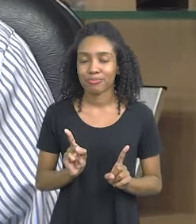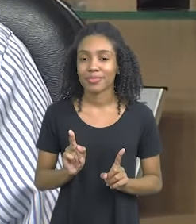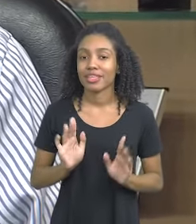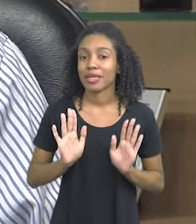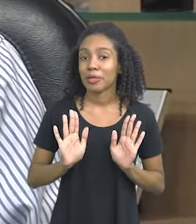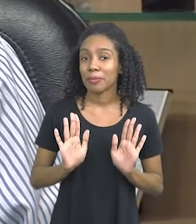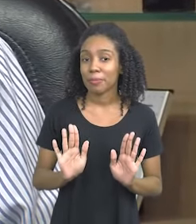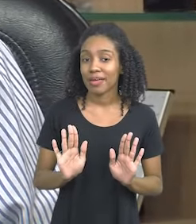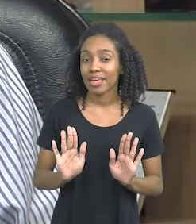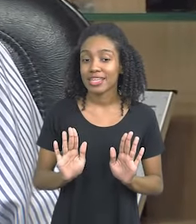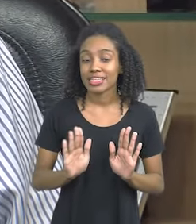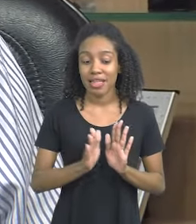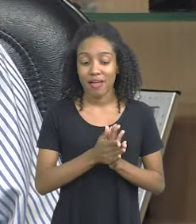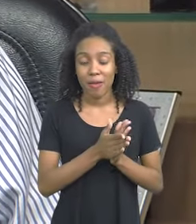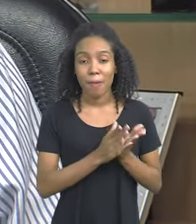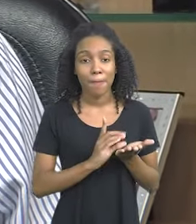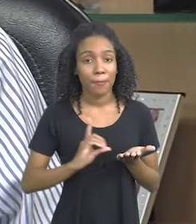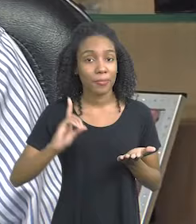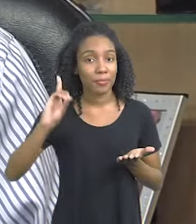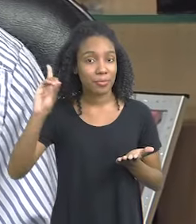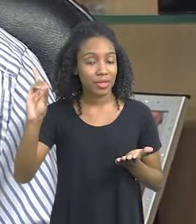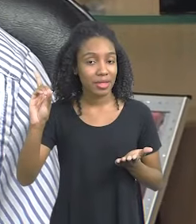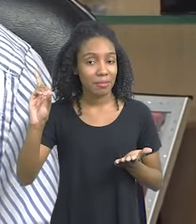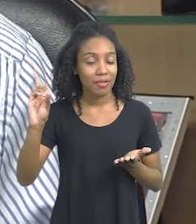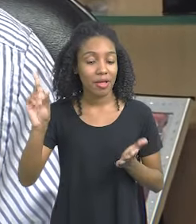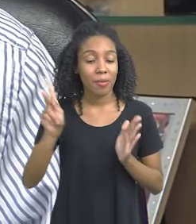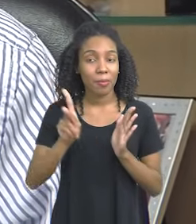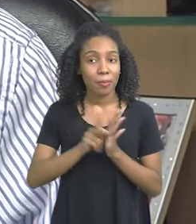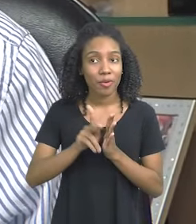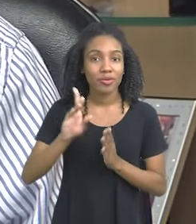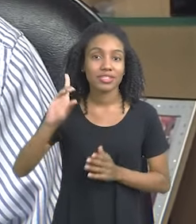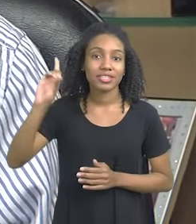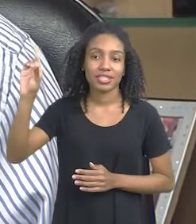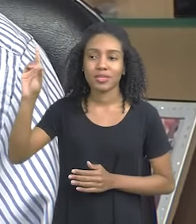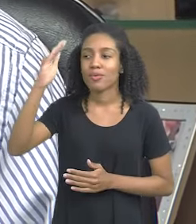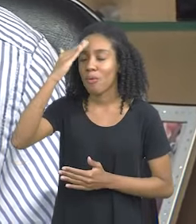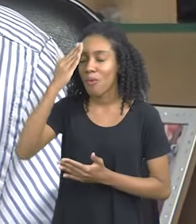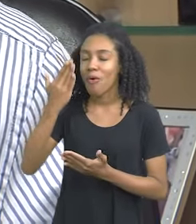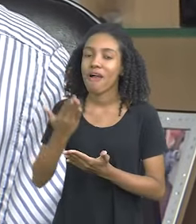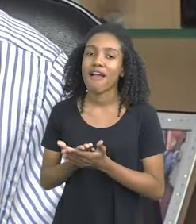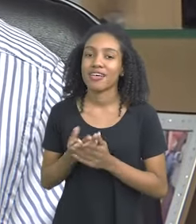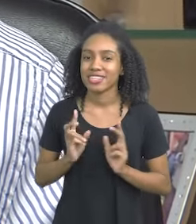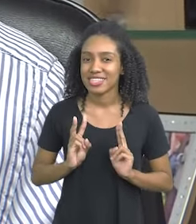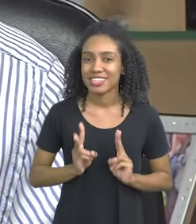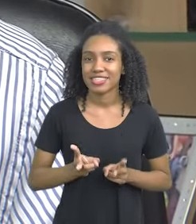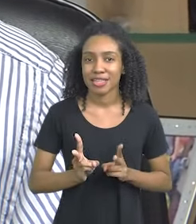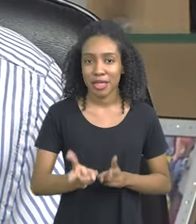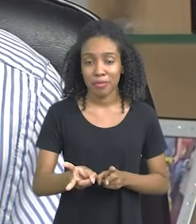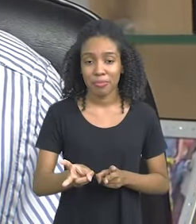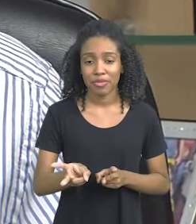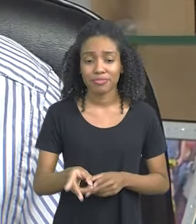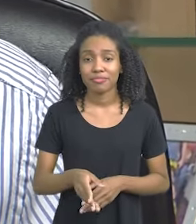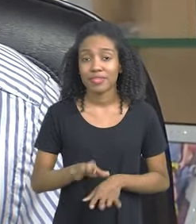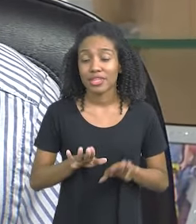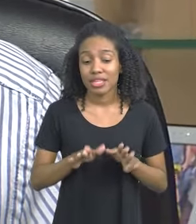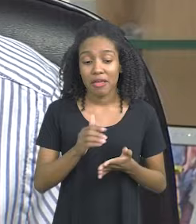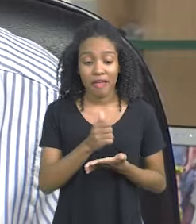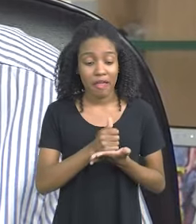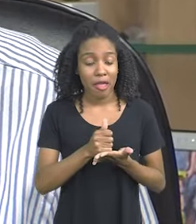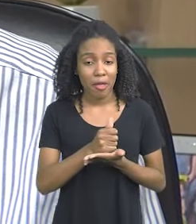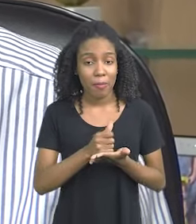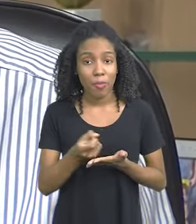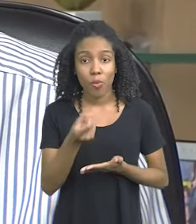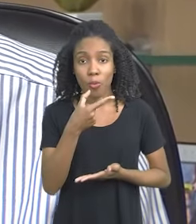em tudo. Agora, na palavra de Deus, em Deus, você pode confiar. Remédios que nós tomamos